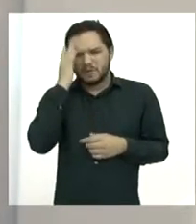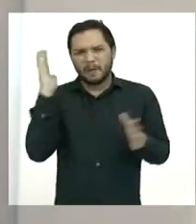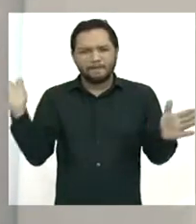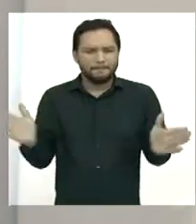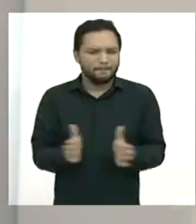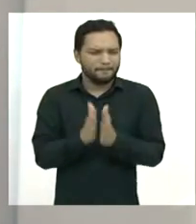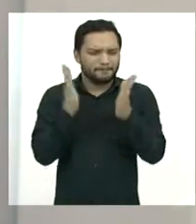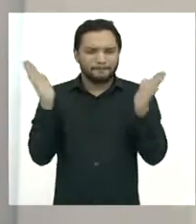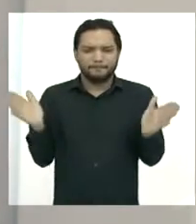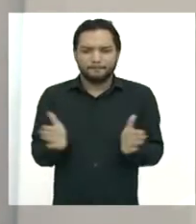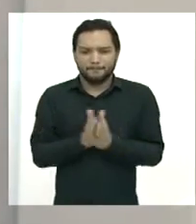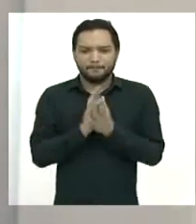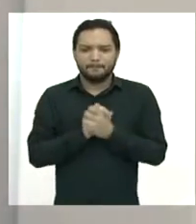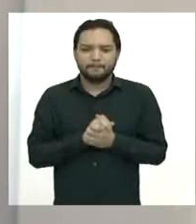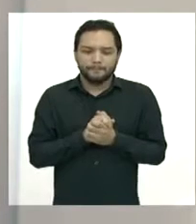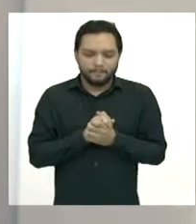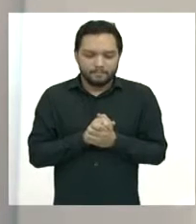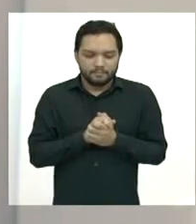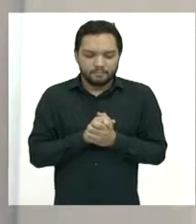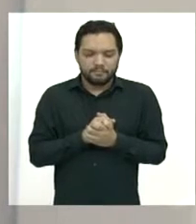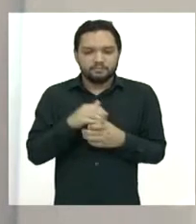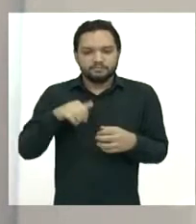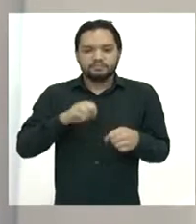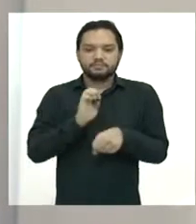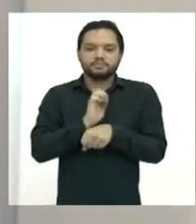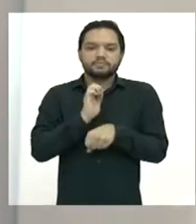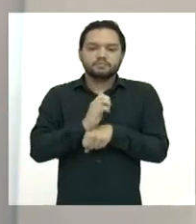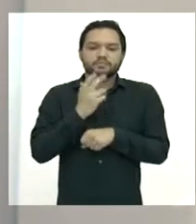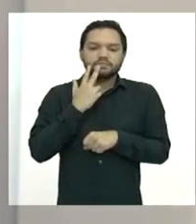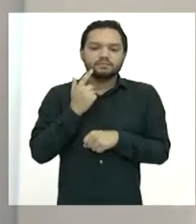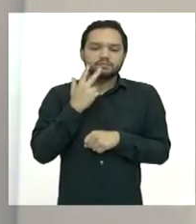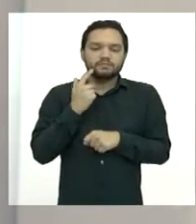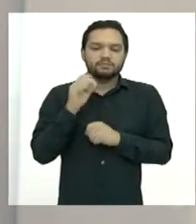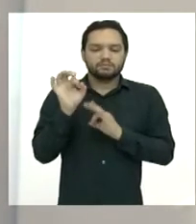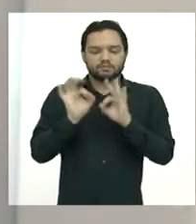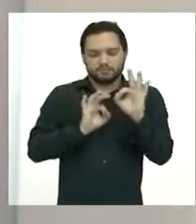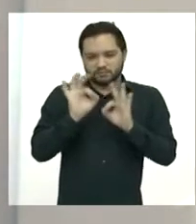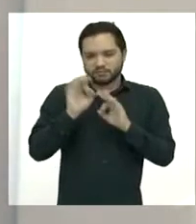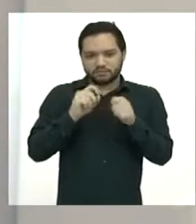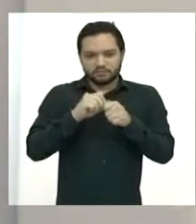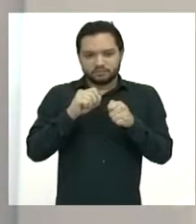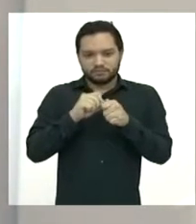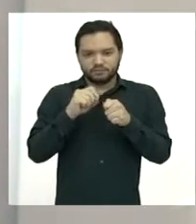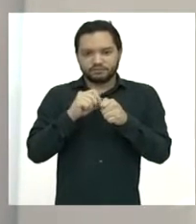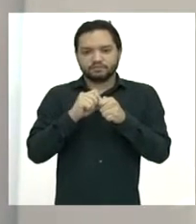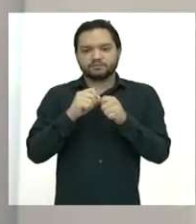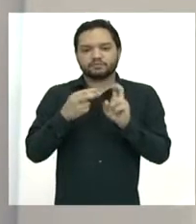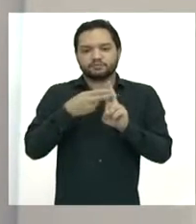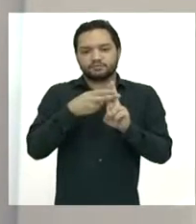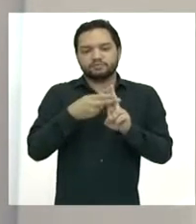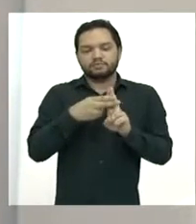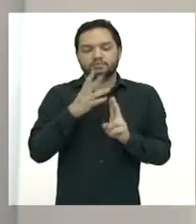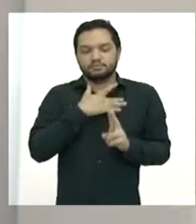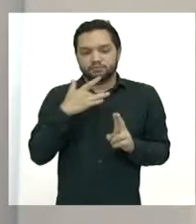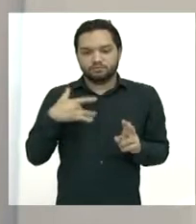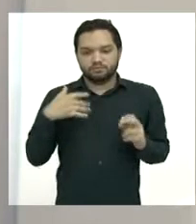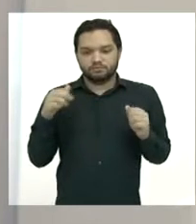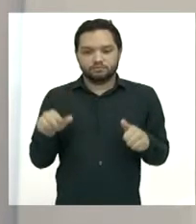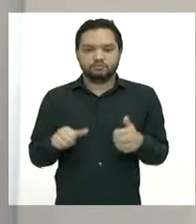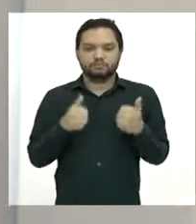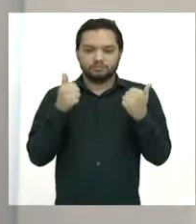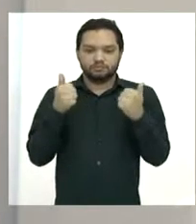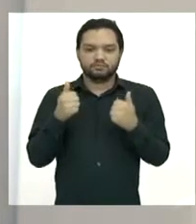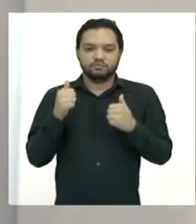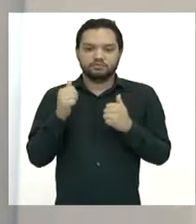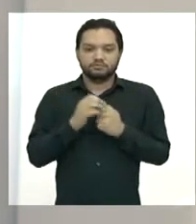dificílimo. A gente está aqui no estado do Ceará, montando uma rede e trabalhando numa rede de forma inigualável, com a saúde bem melhor. A profissional